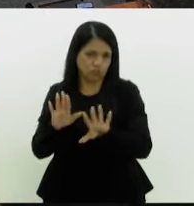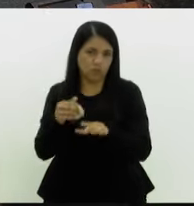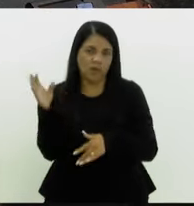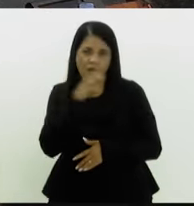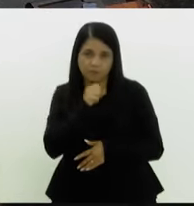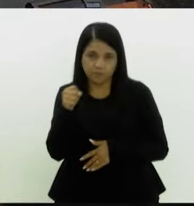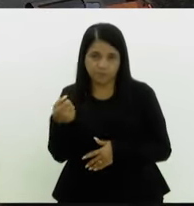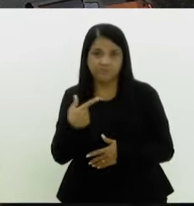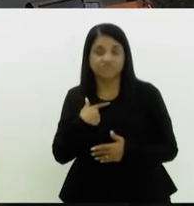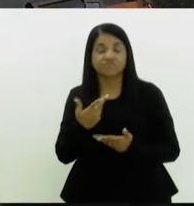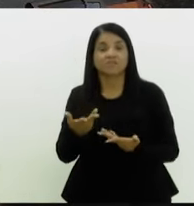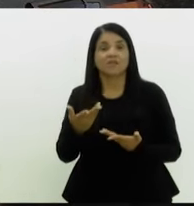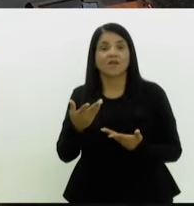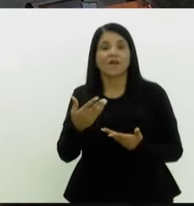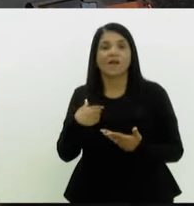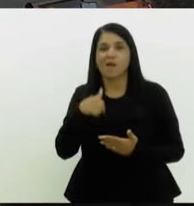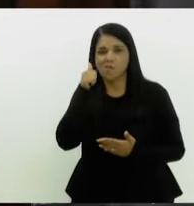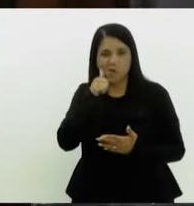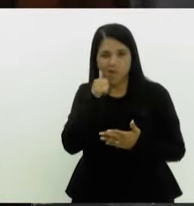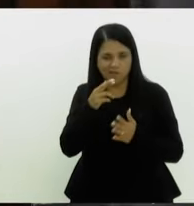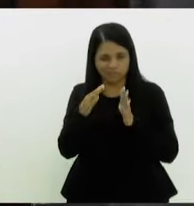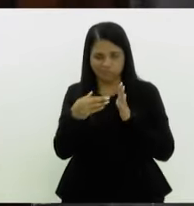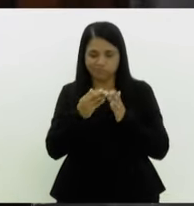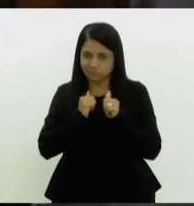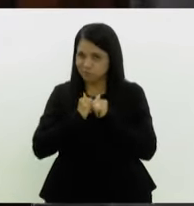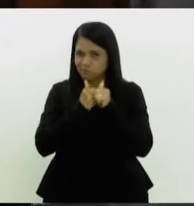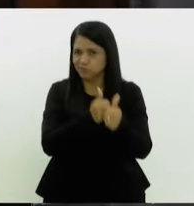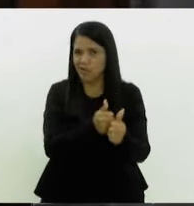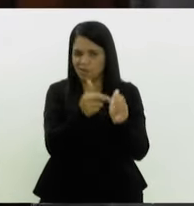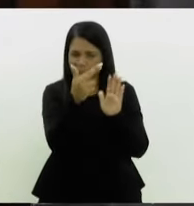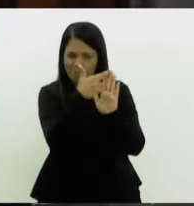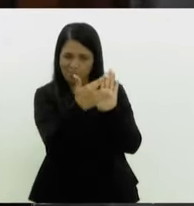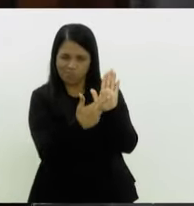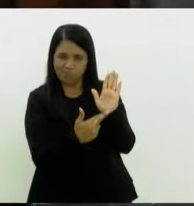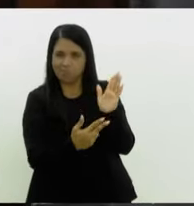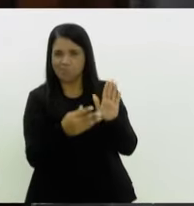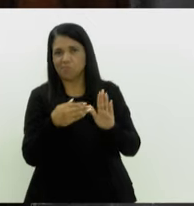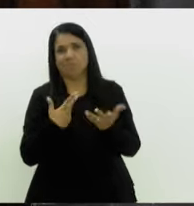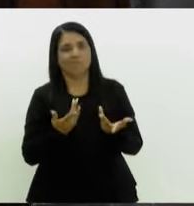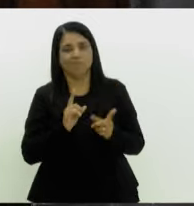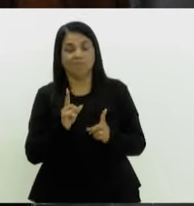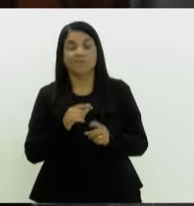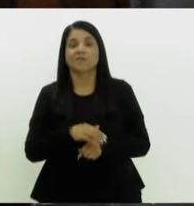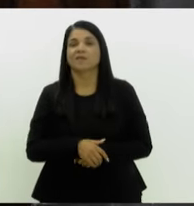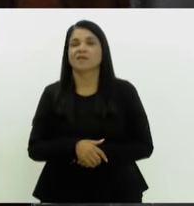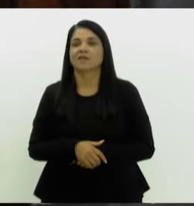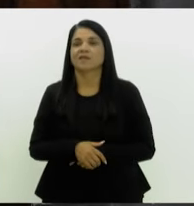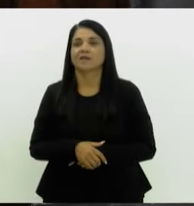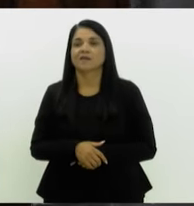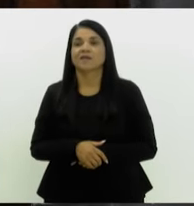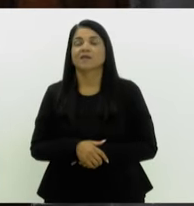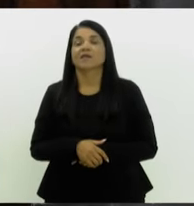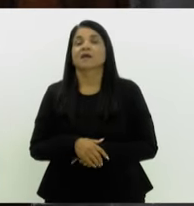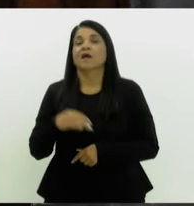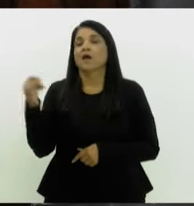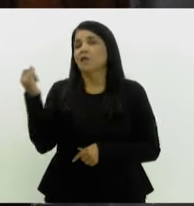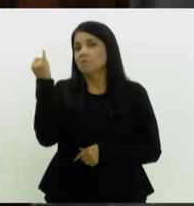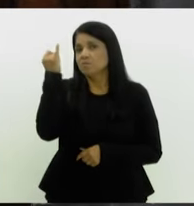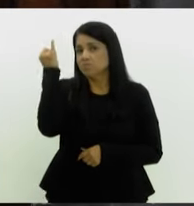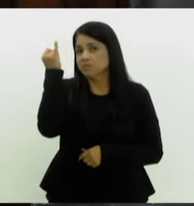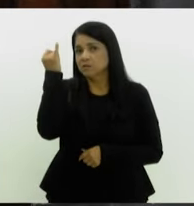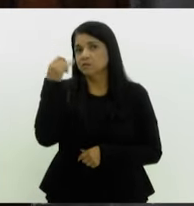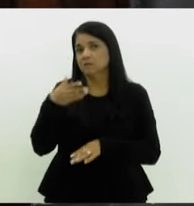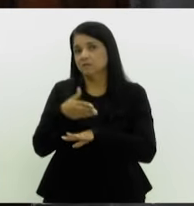mesmo mulher não segue protocolo muito não gente eu quero falar da importância que eu tô trazendo da